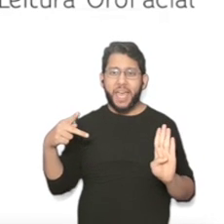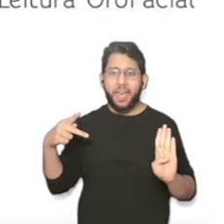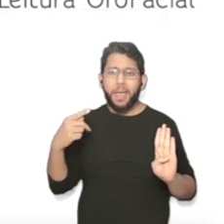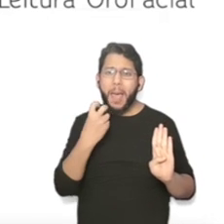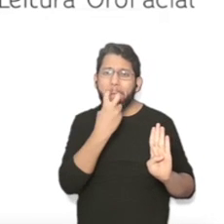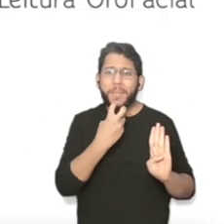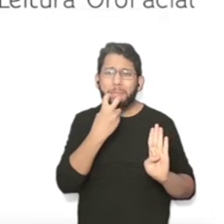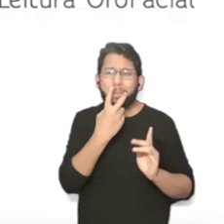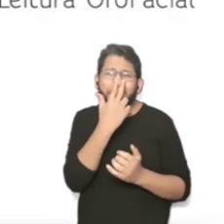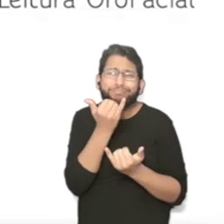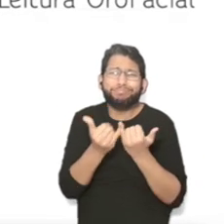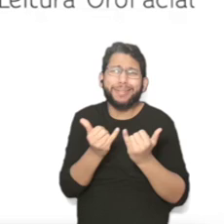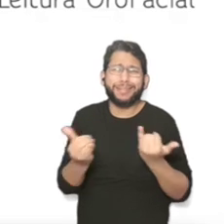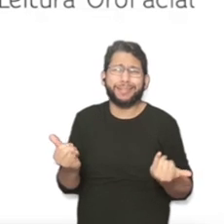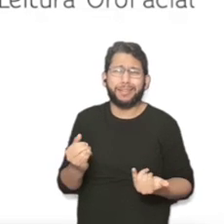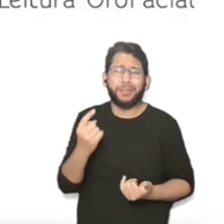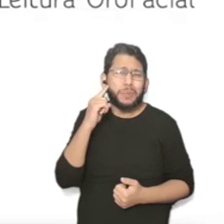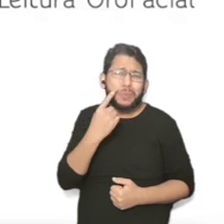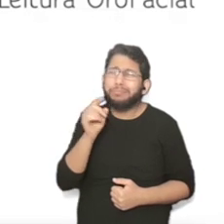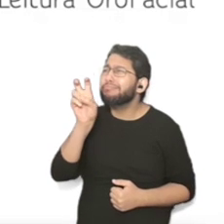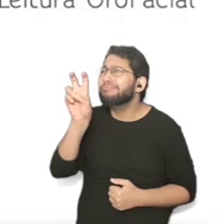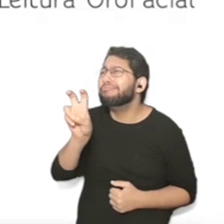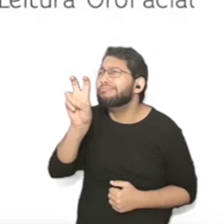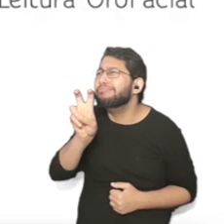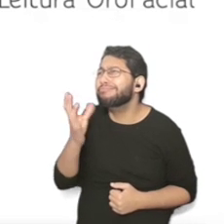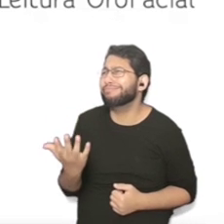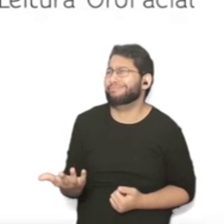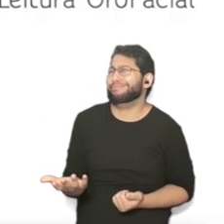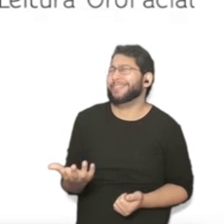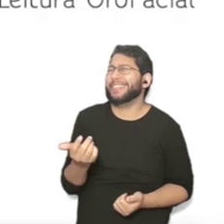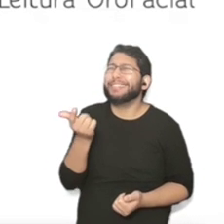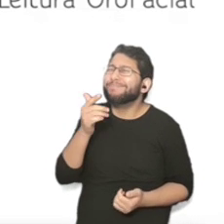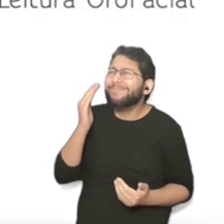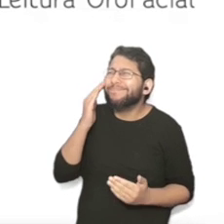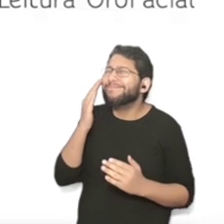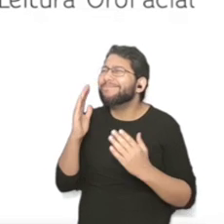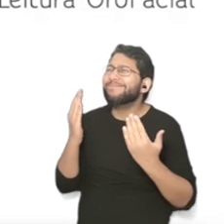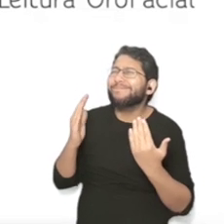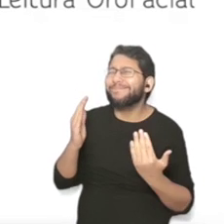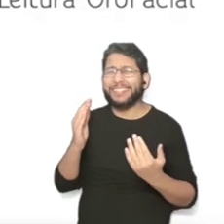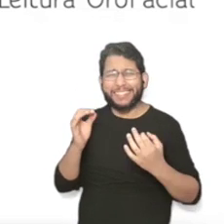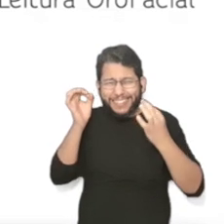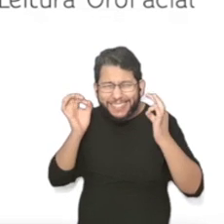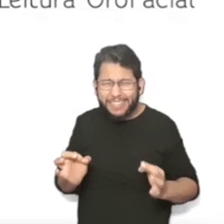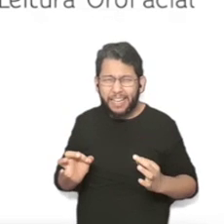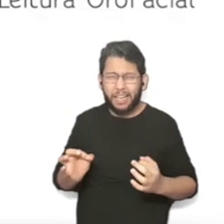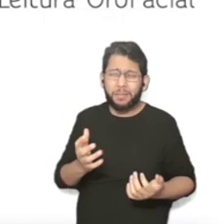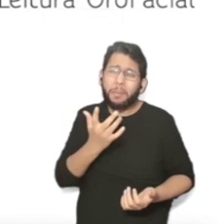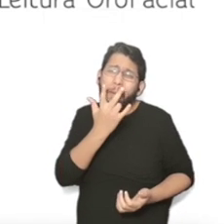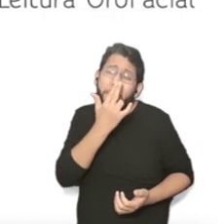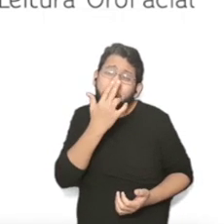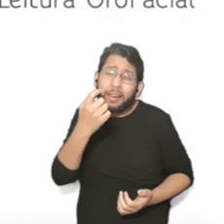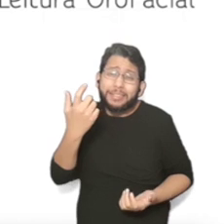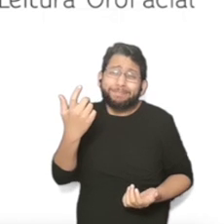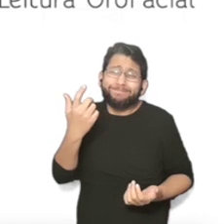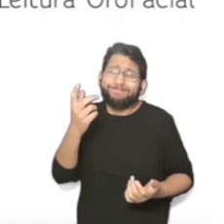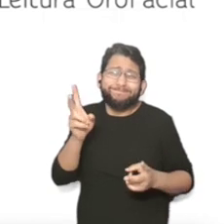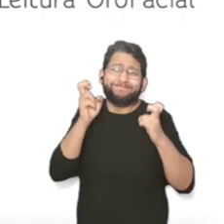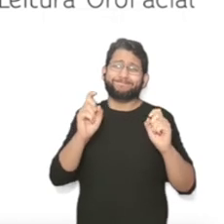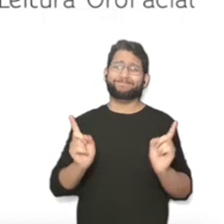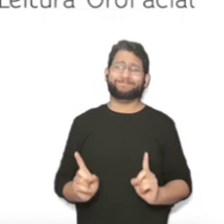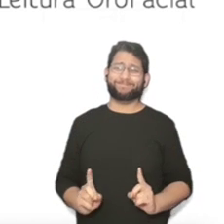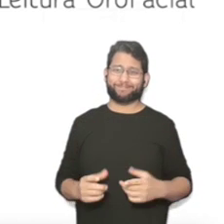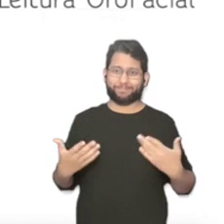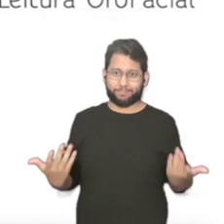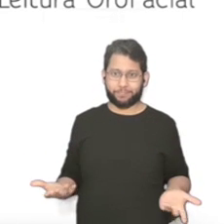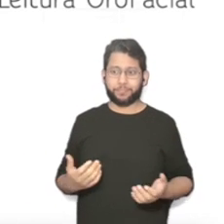forma, impedindo então que uma leitura, simplesmente por uma leitura labial, eu consiga fazer a correta identificação da